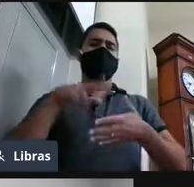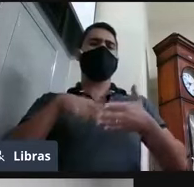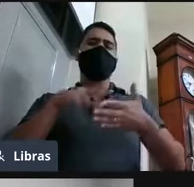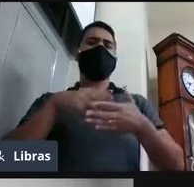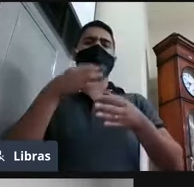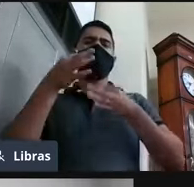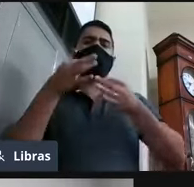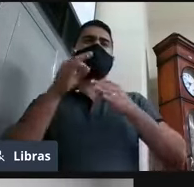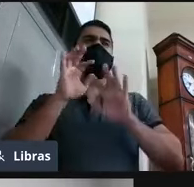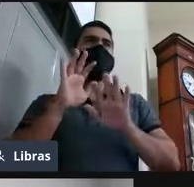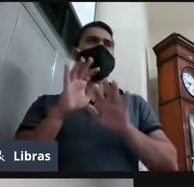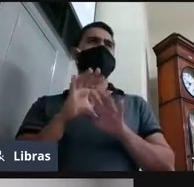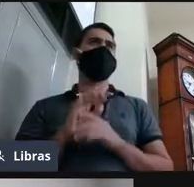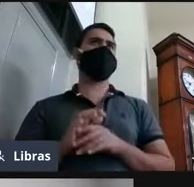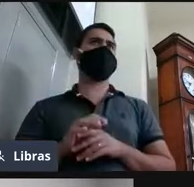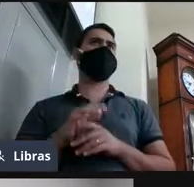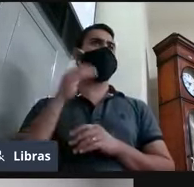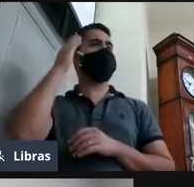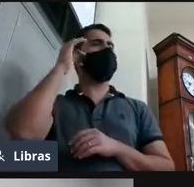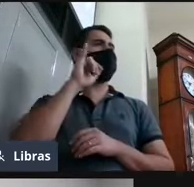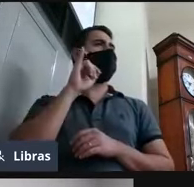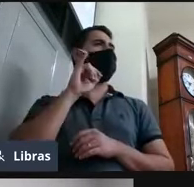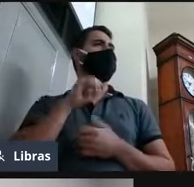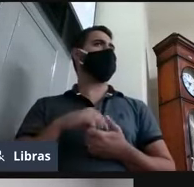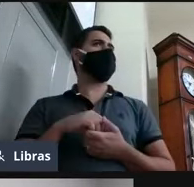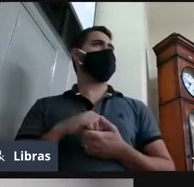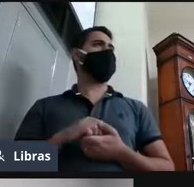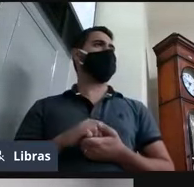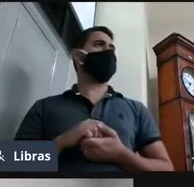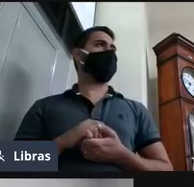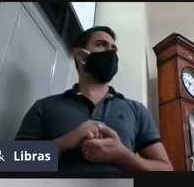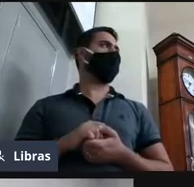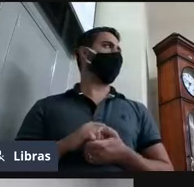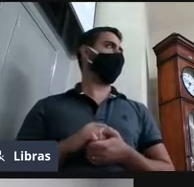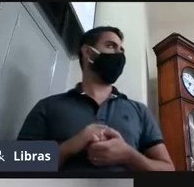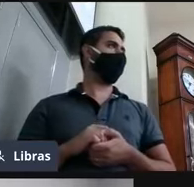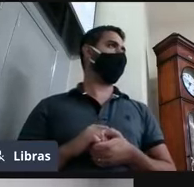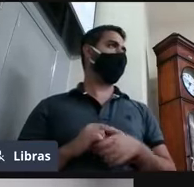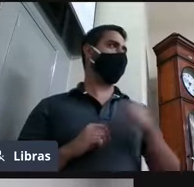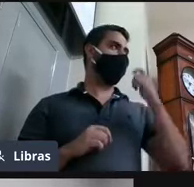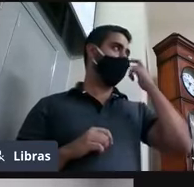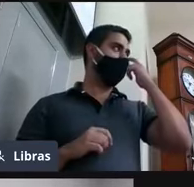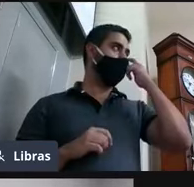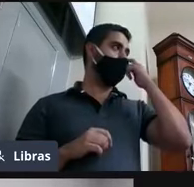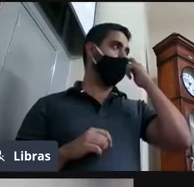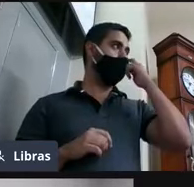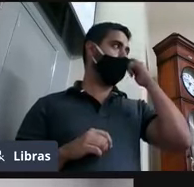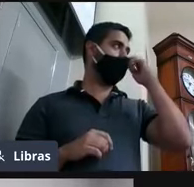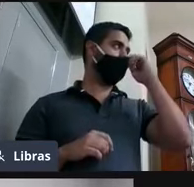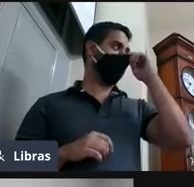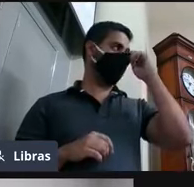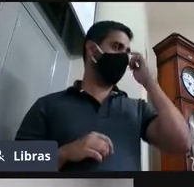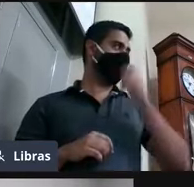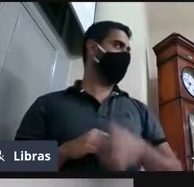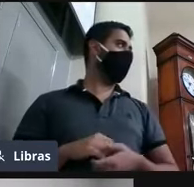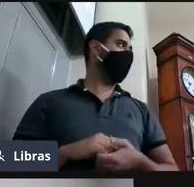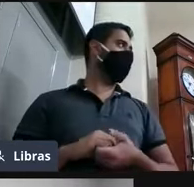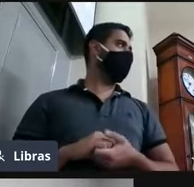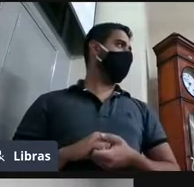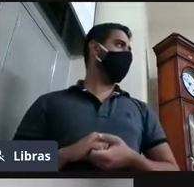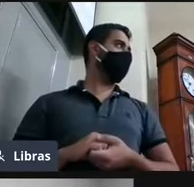não. Vamos ver a questão de ordem, para a gente colocar isso em andamento. Presidente. Vereador. Presidente, uma questão de ordem. Pois não.